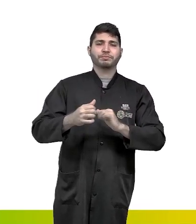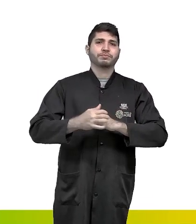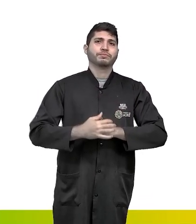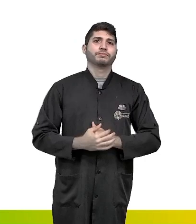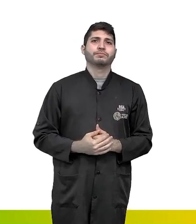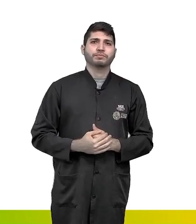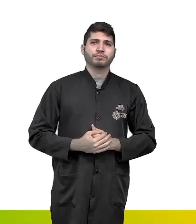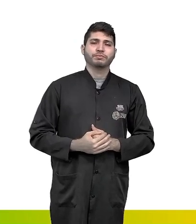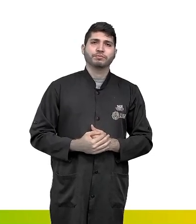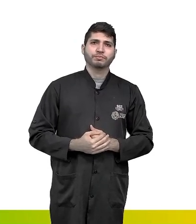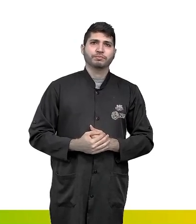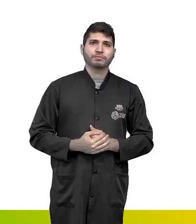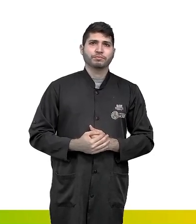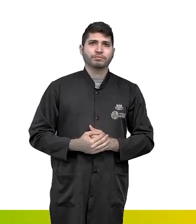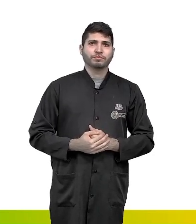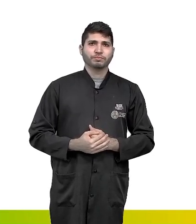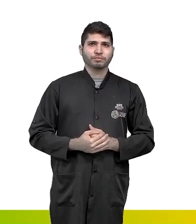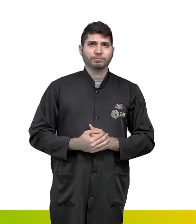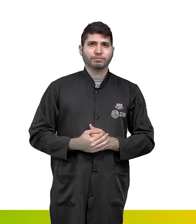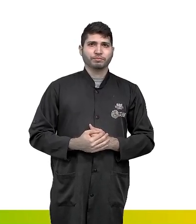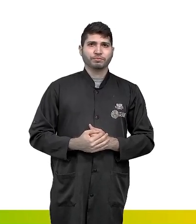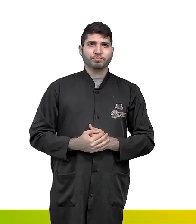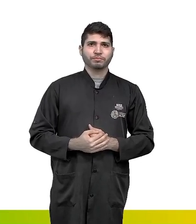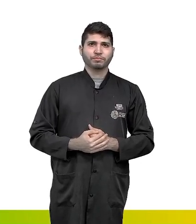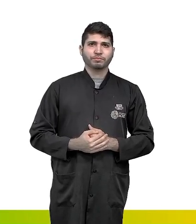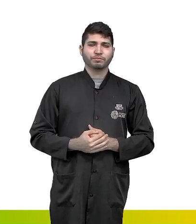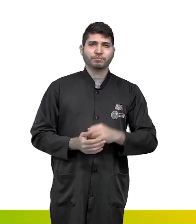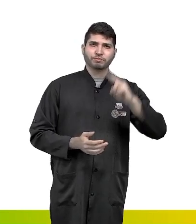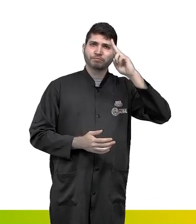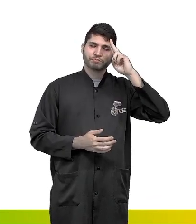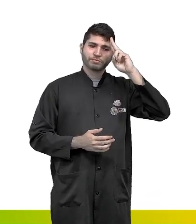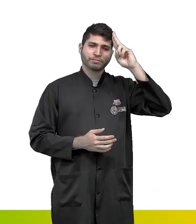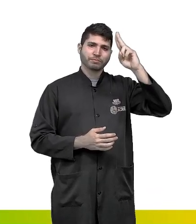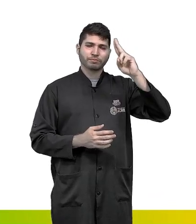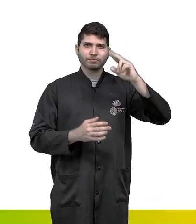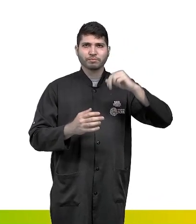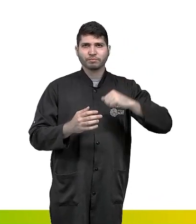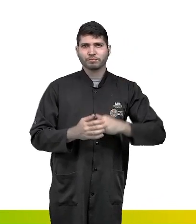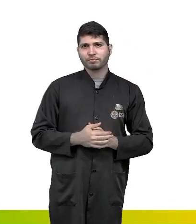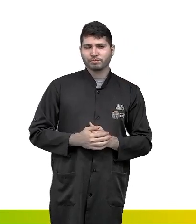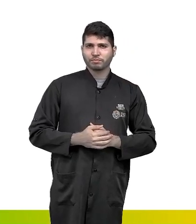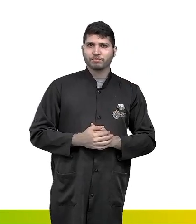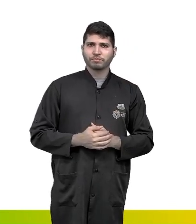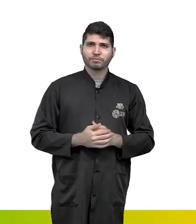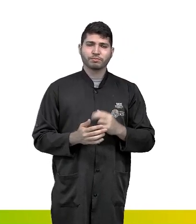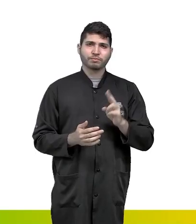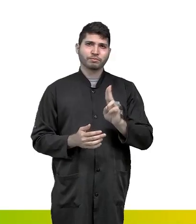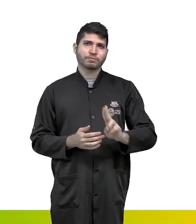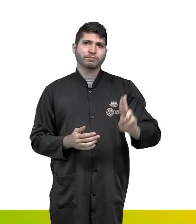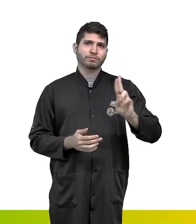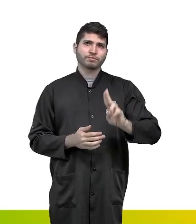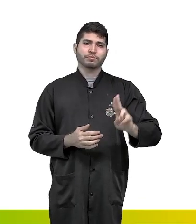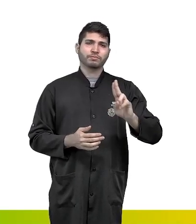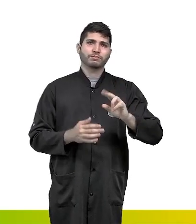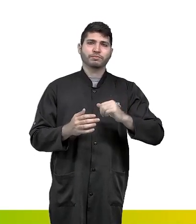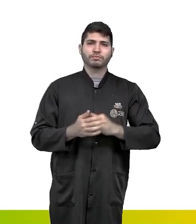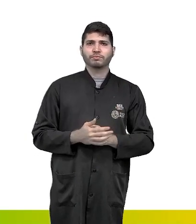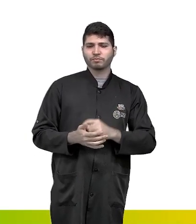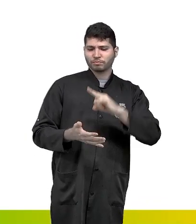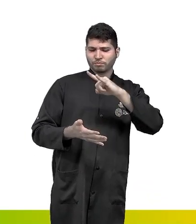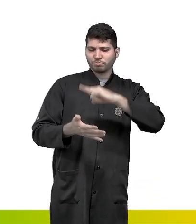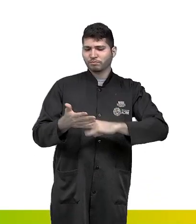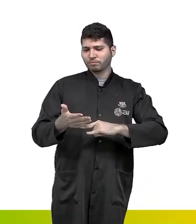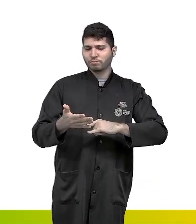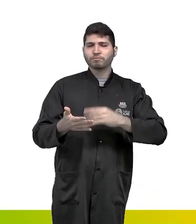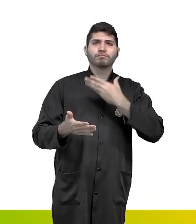Brasil. Além disso, grandes proprietários lançaram mão de táticas como a grilagem, falsificação de documentos